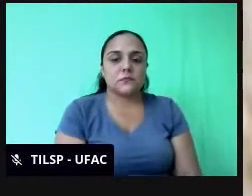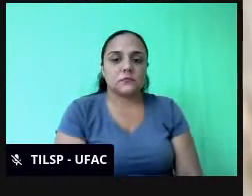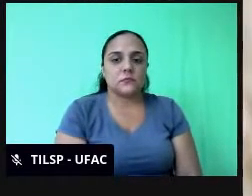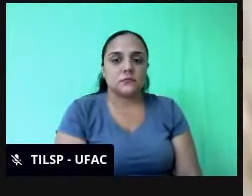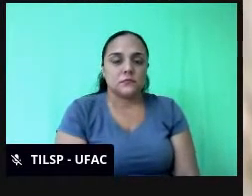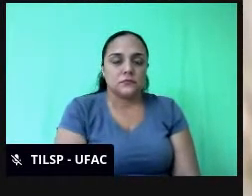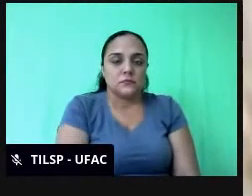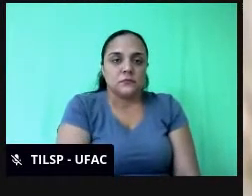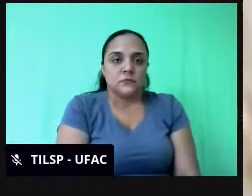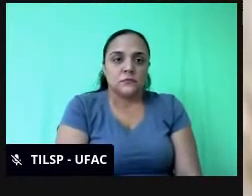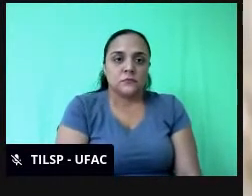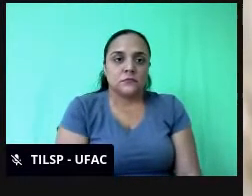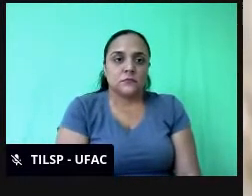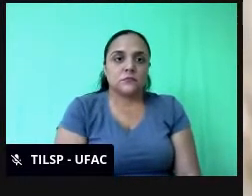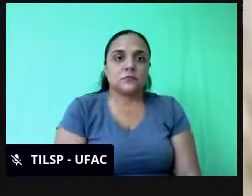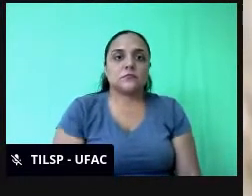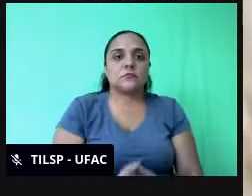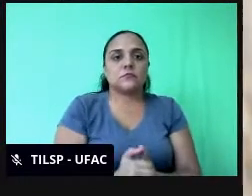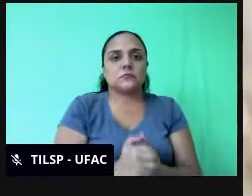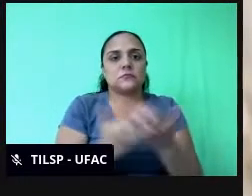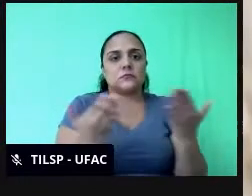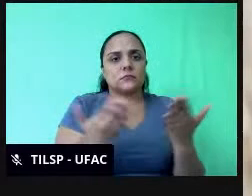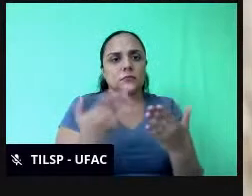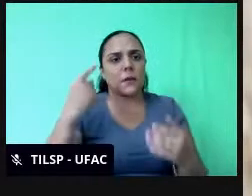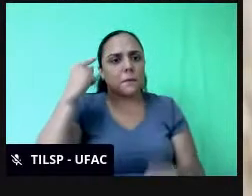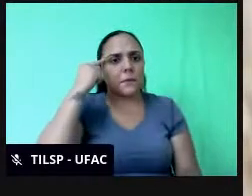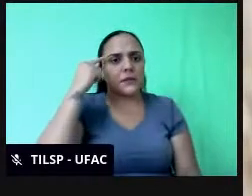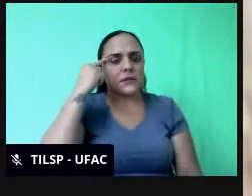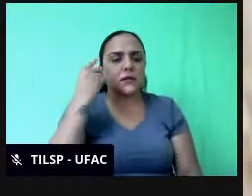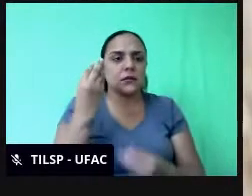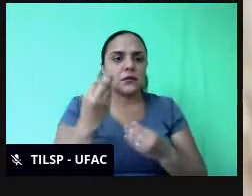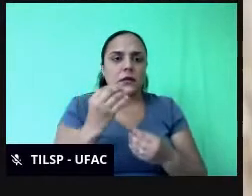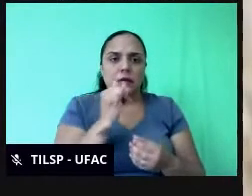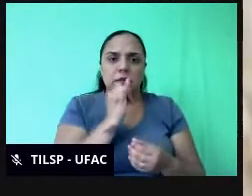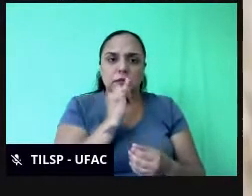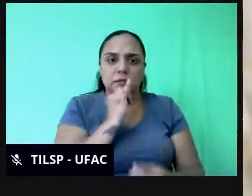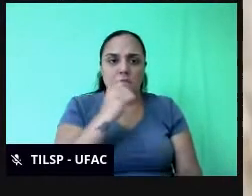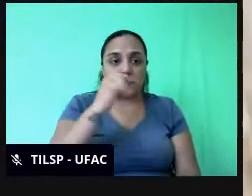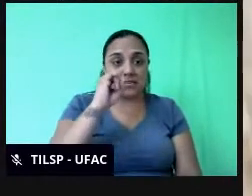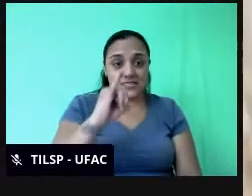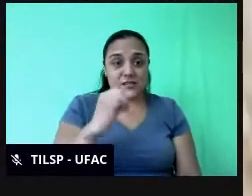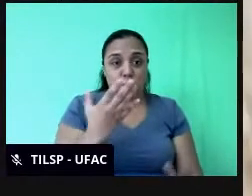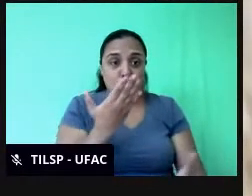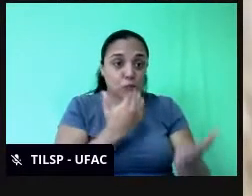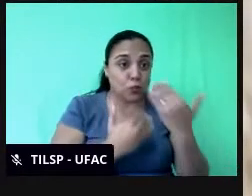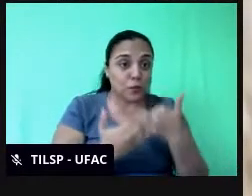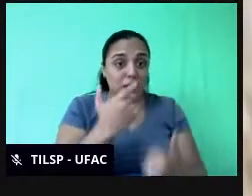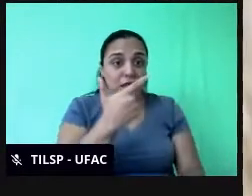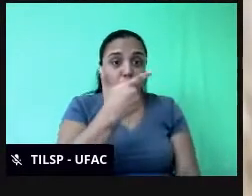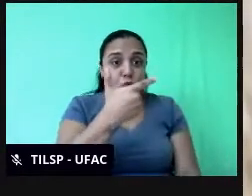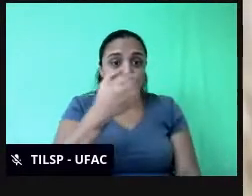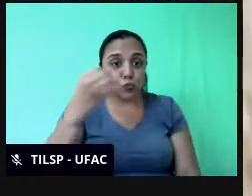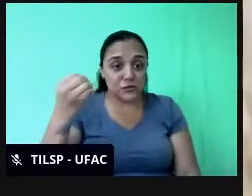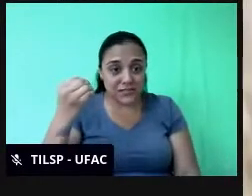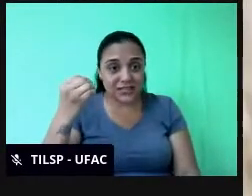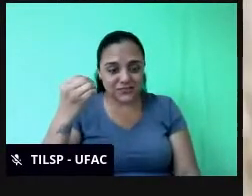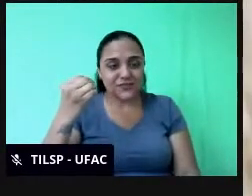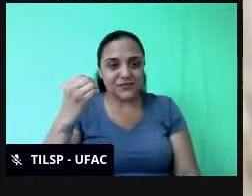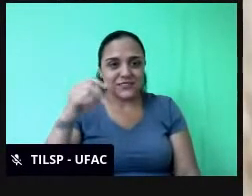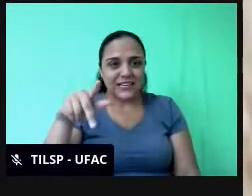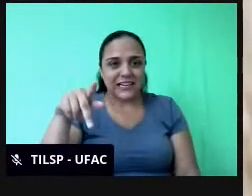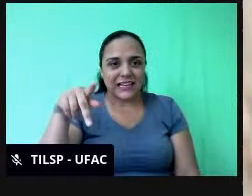recomendações práticas. Então, pensando num cardápio de 2.000 quilocalorias por dia, se a recomendação de ômega 3 é